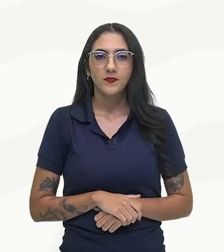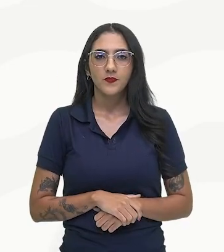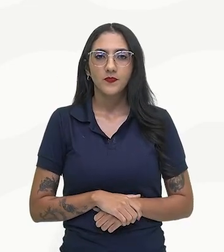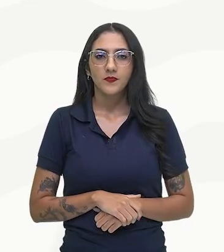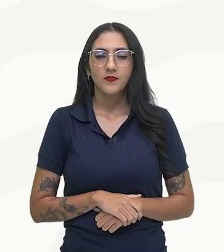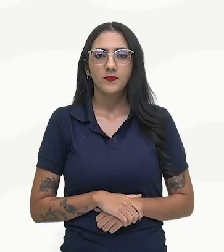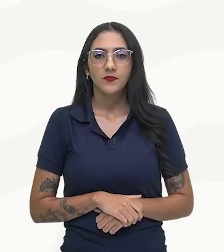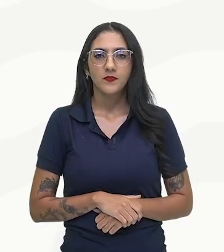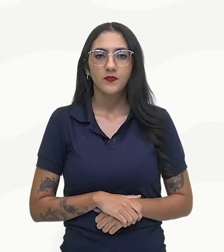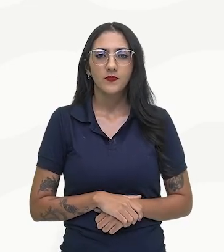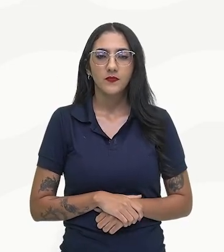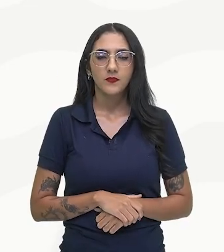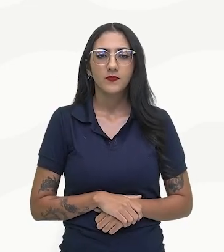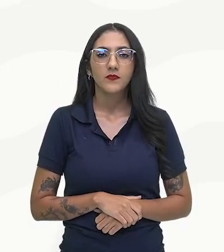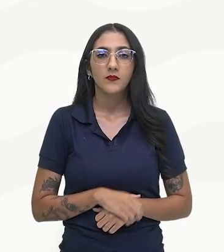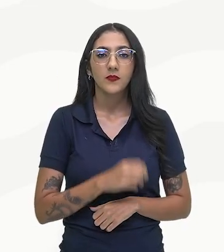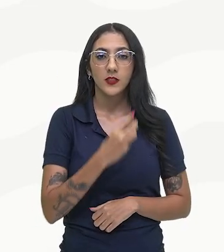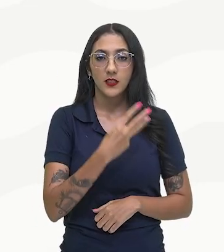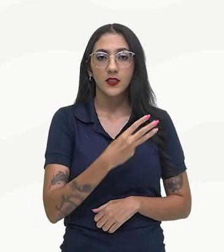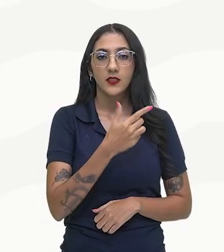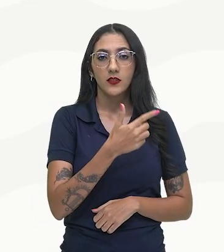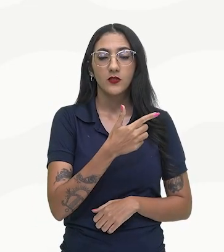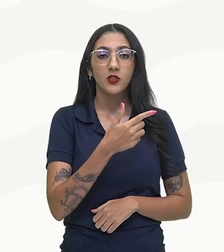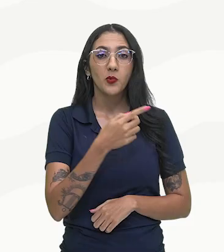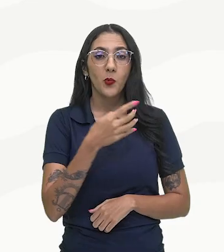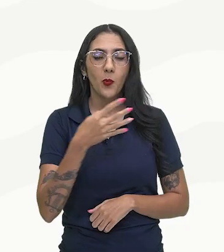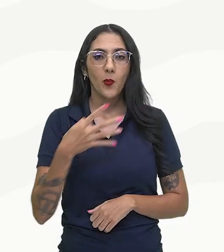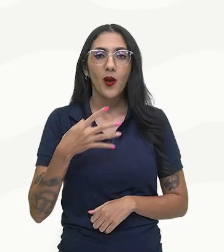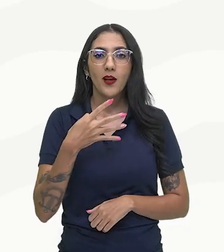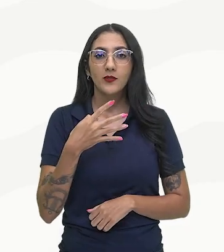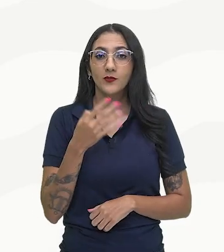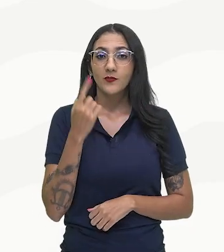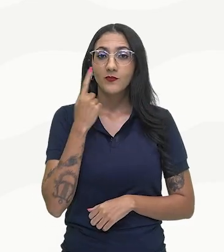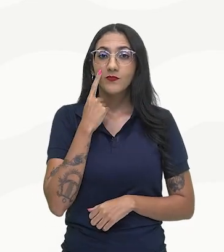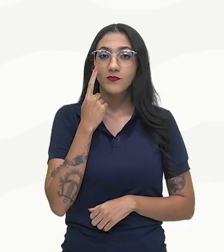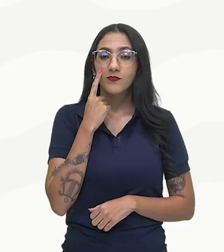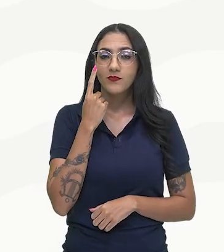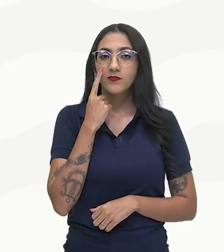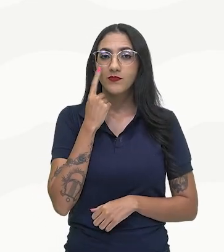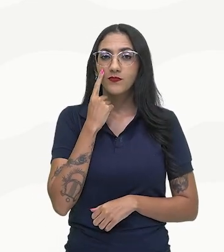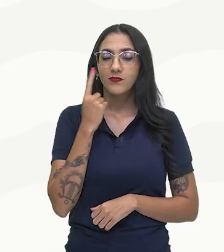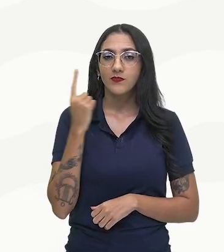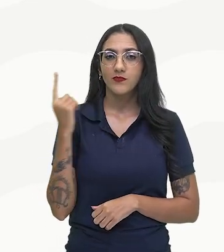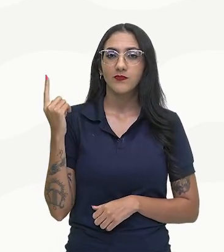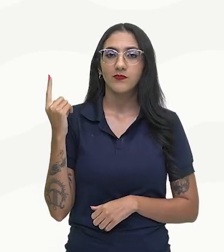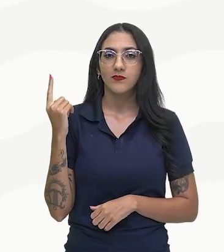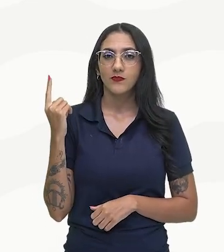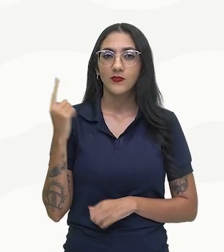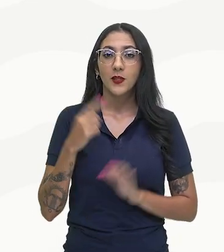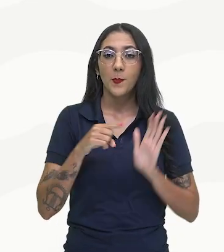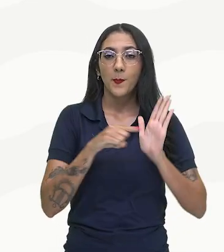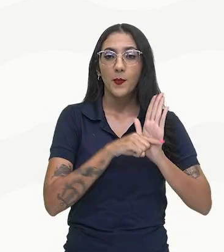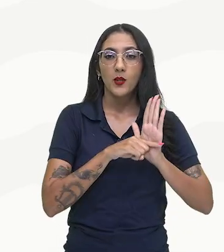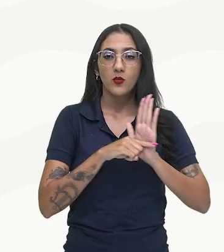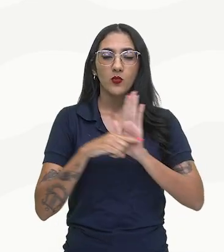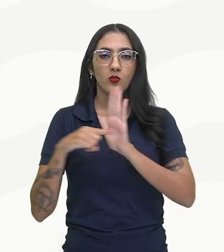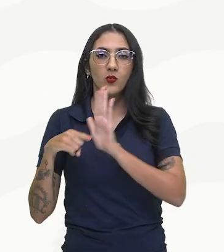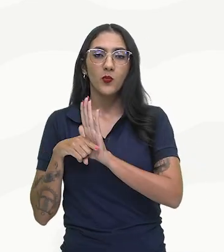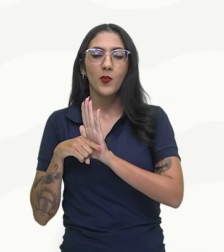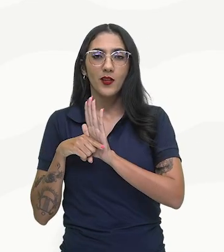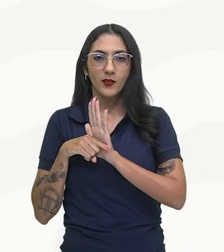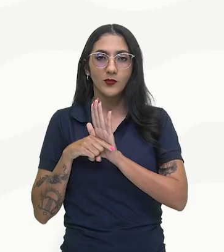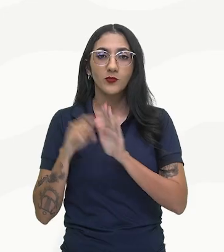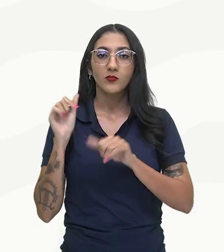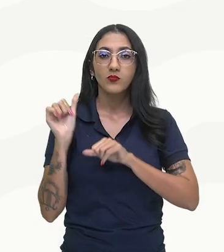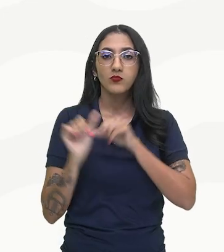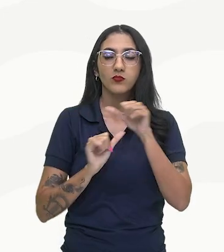18 ao quadrado, 324. Olha ali, atenção, na multiplicação, menos com menos é mais. Então,